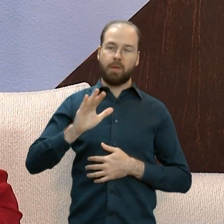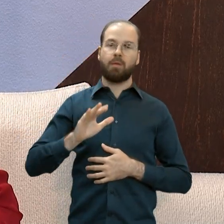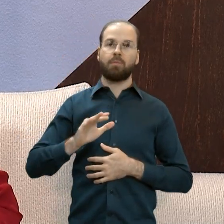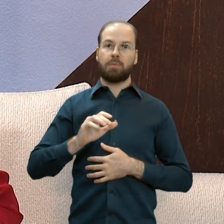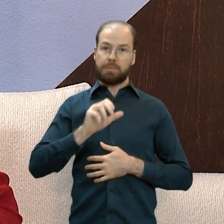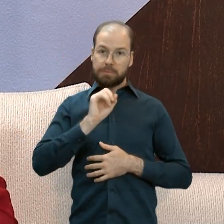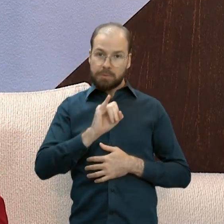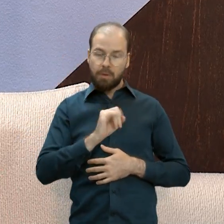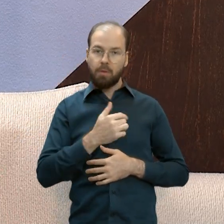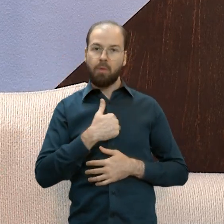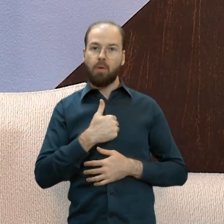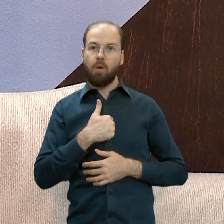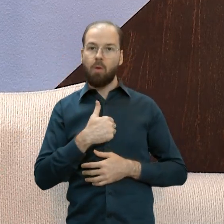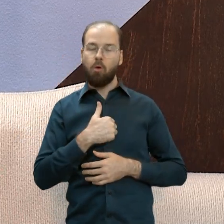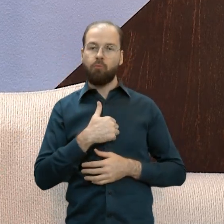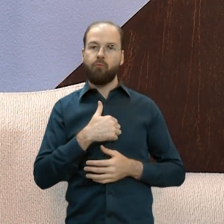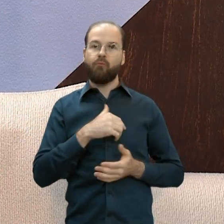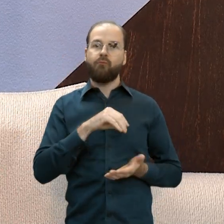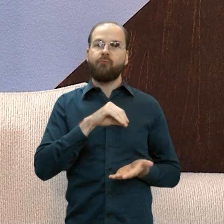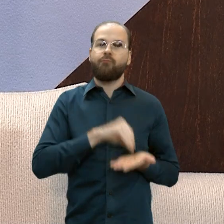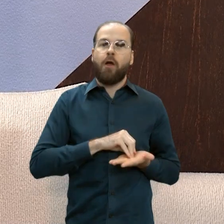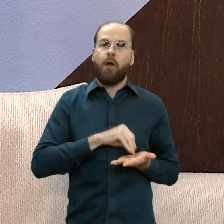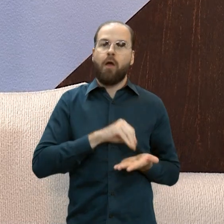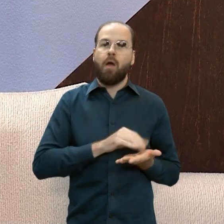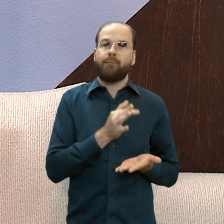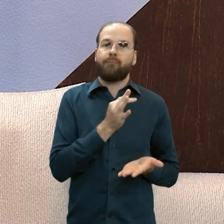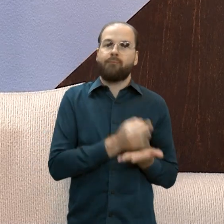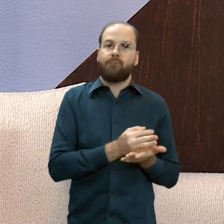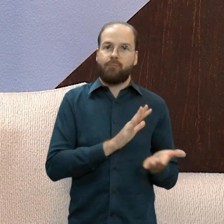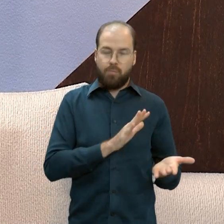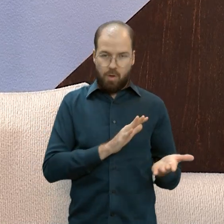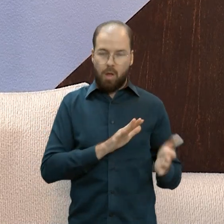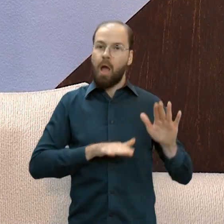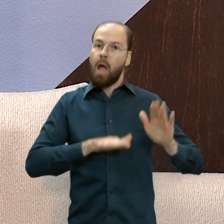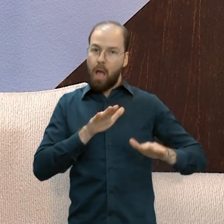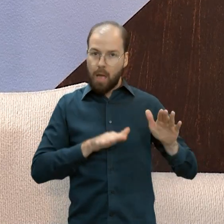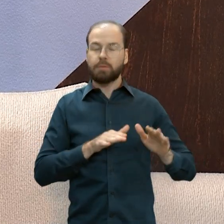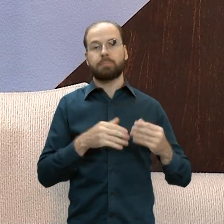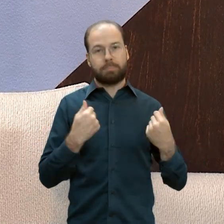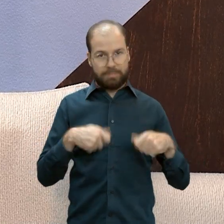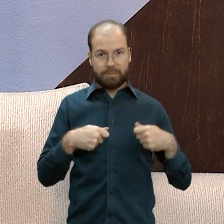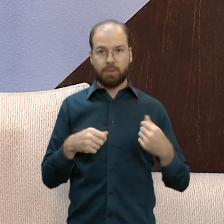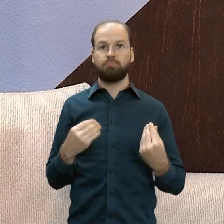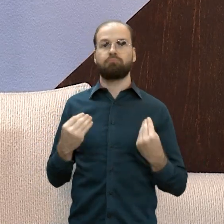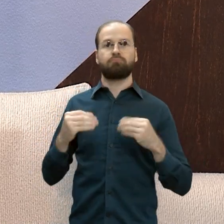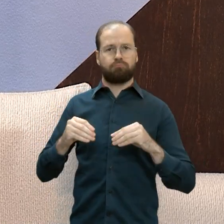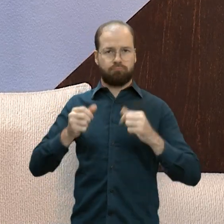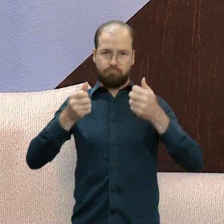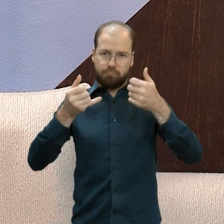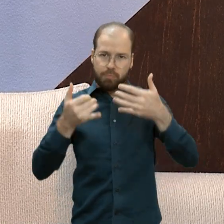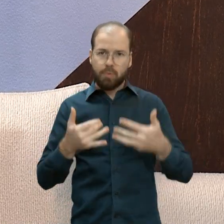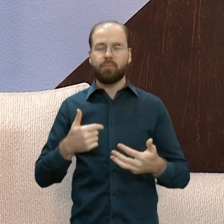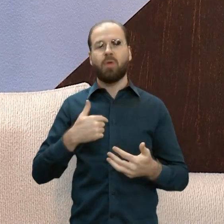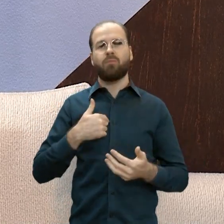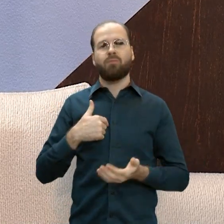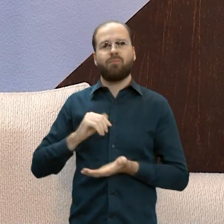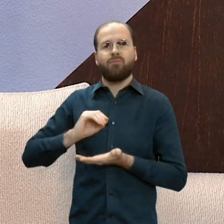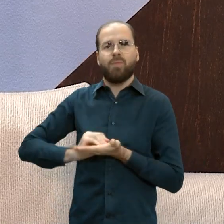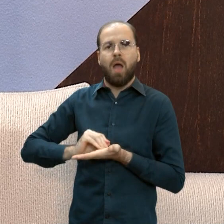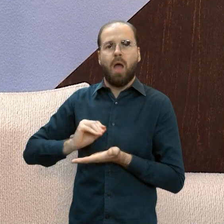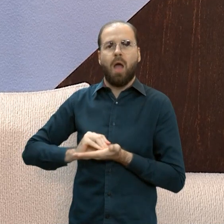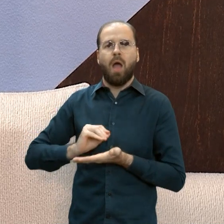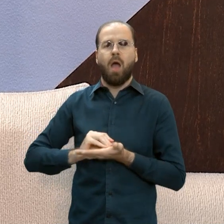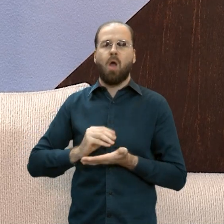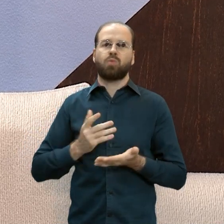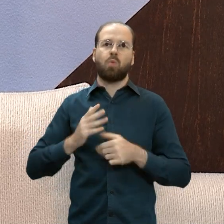ausência, porque a gente tem que inserir a ausência nessa discussão. A ausência, seja pelo trabalho, seja por